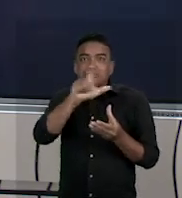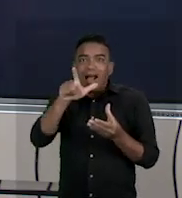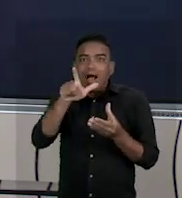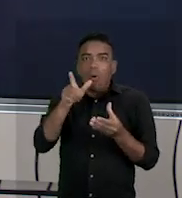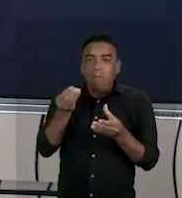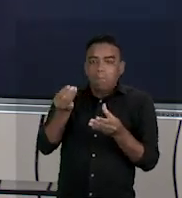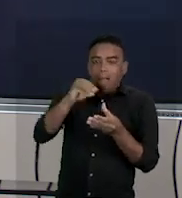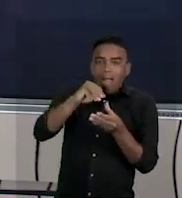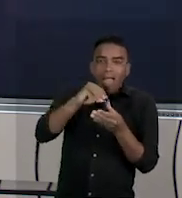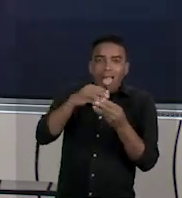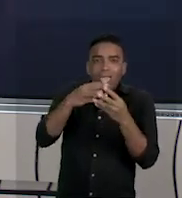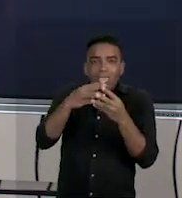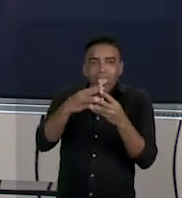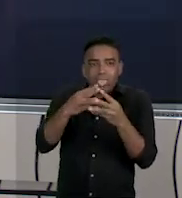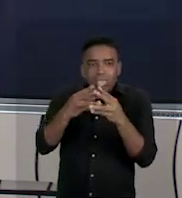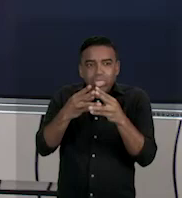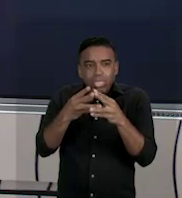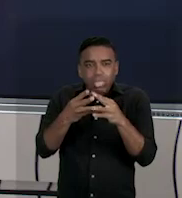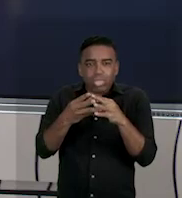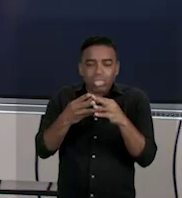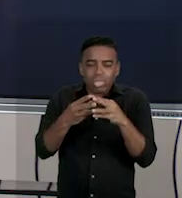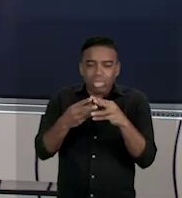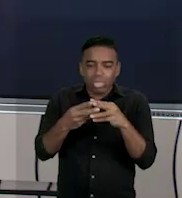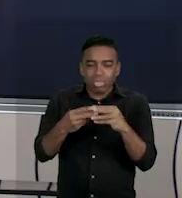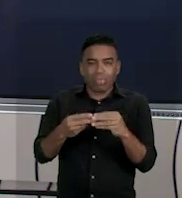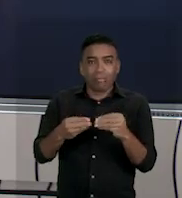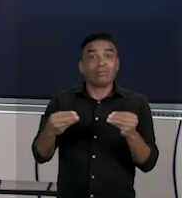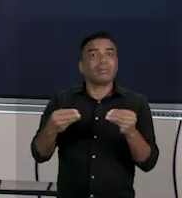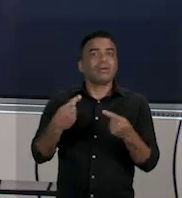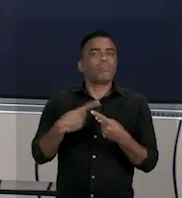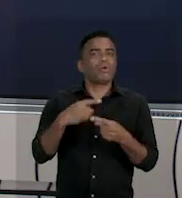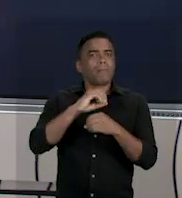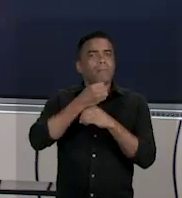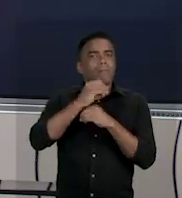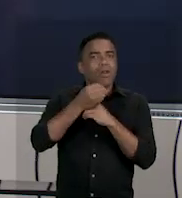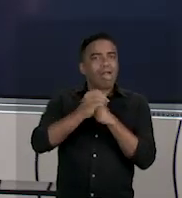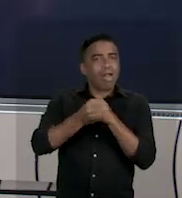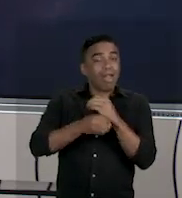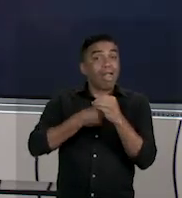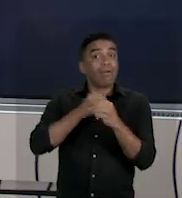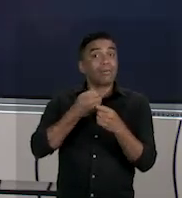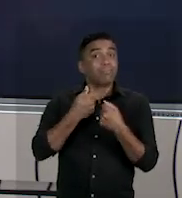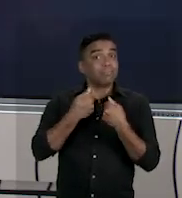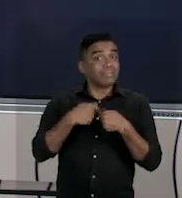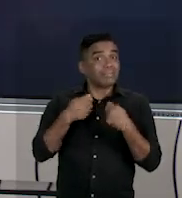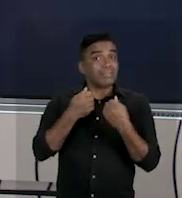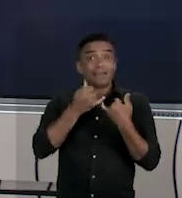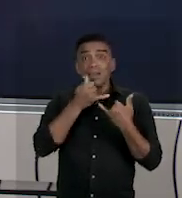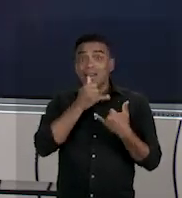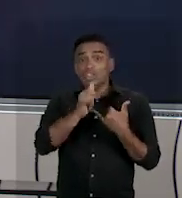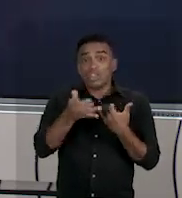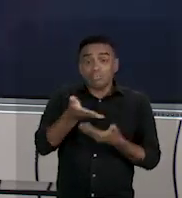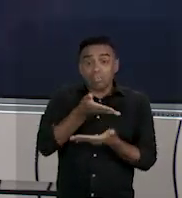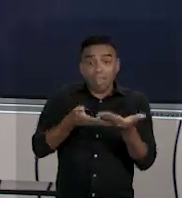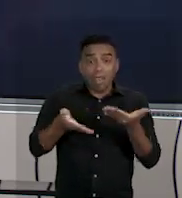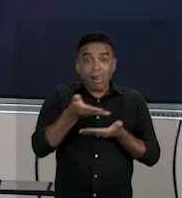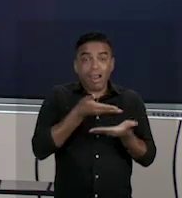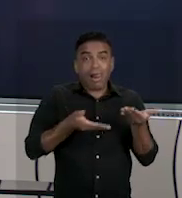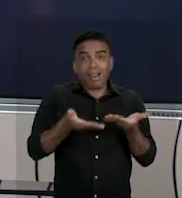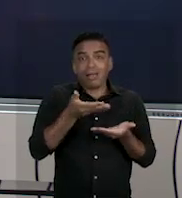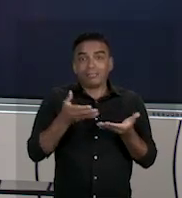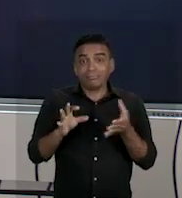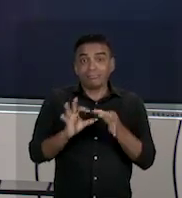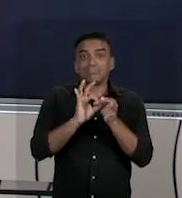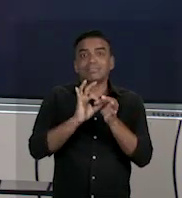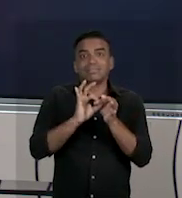eles começam a se desorganizar. Por quê? Porque parte das moléculas vão precisar interagir com o soluto, causando então ali